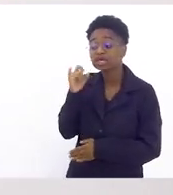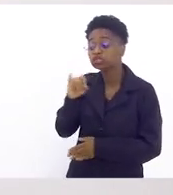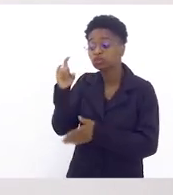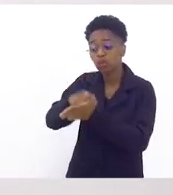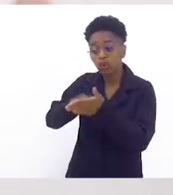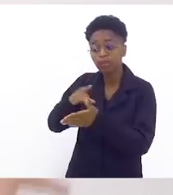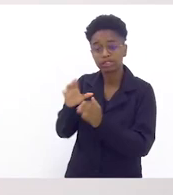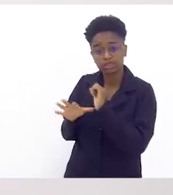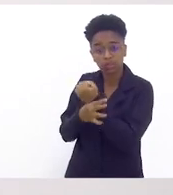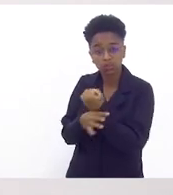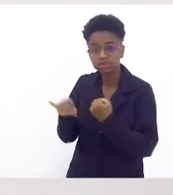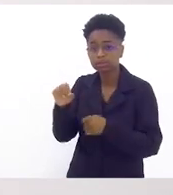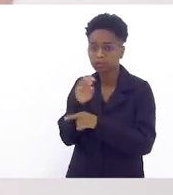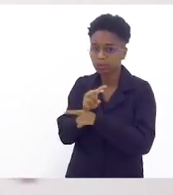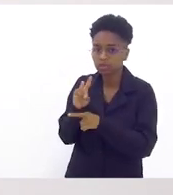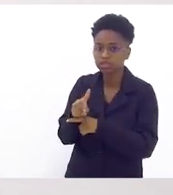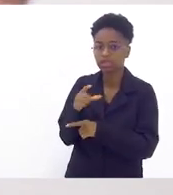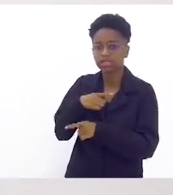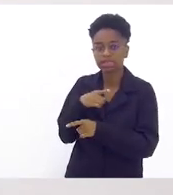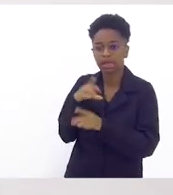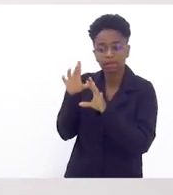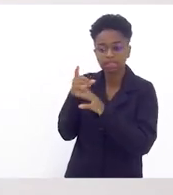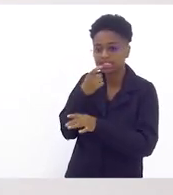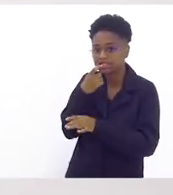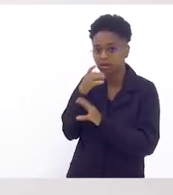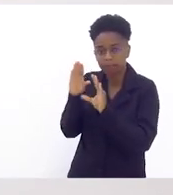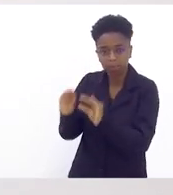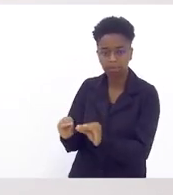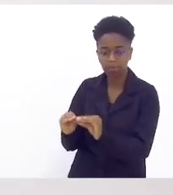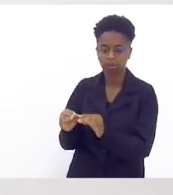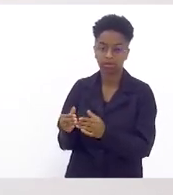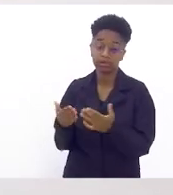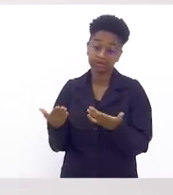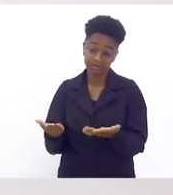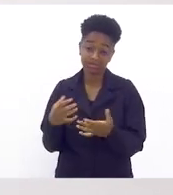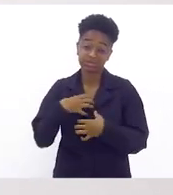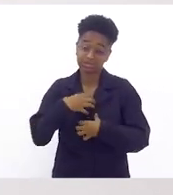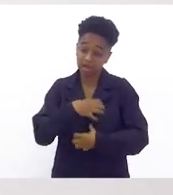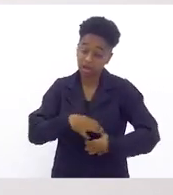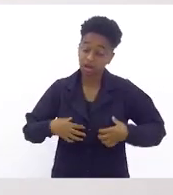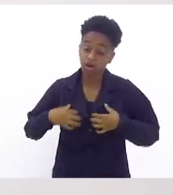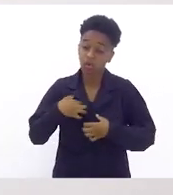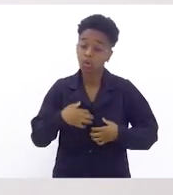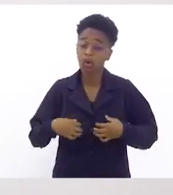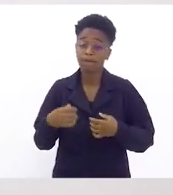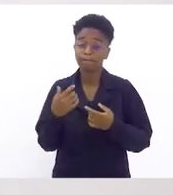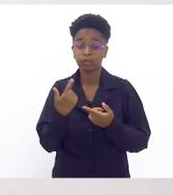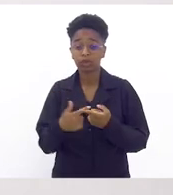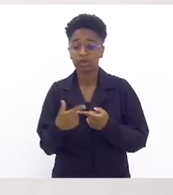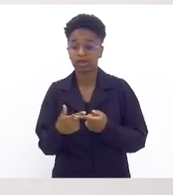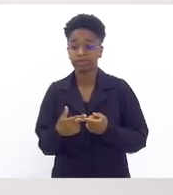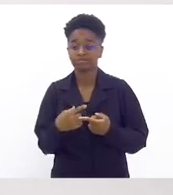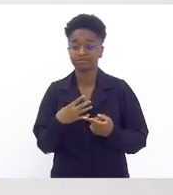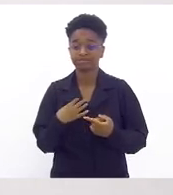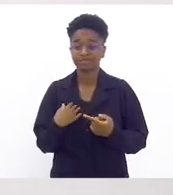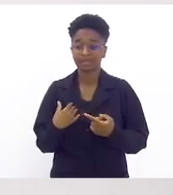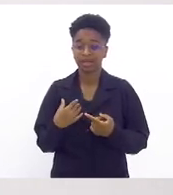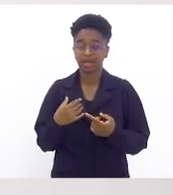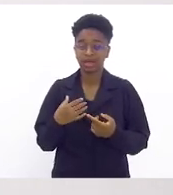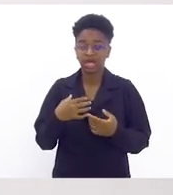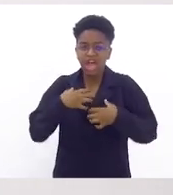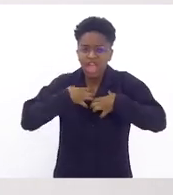documentos estão Seguros se está protegido com aquele plástico lá e tal então É uma aflição que é insultante é